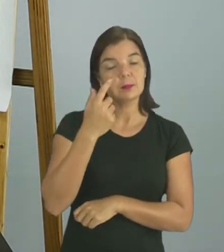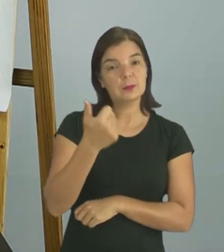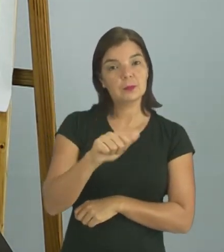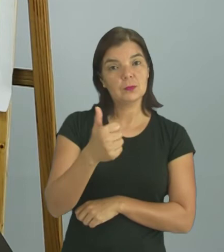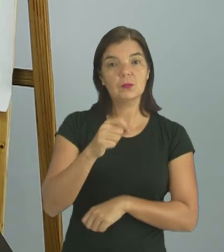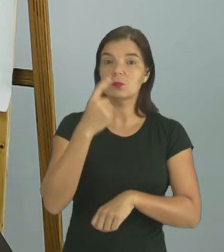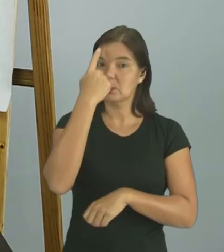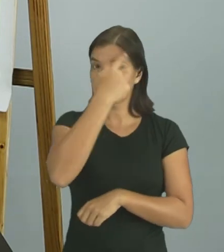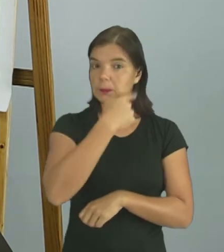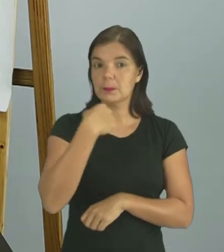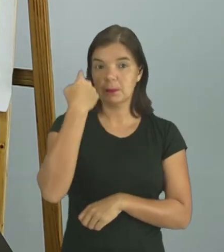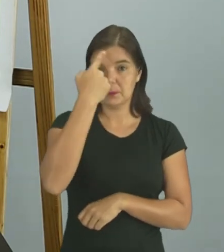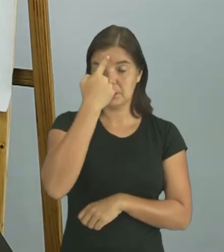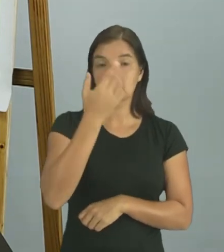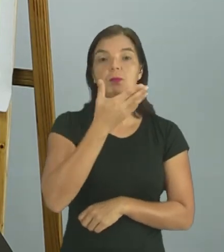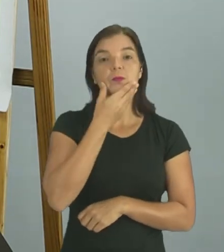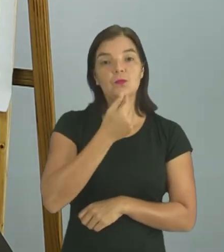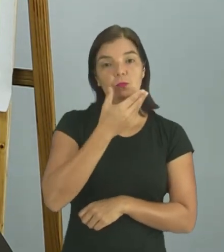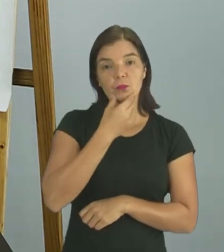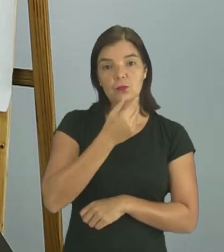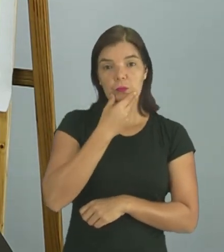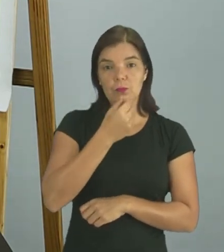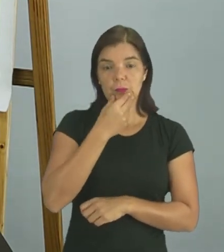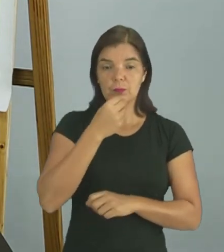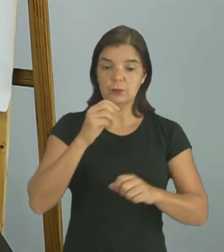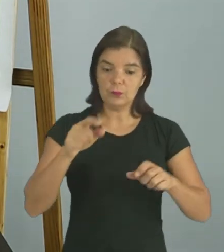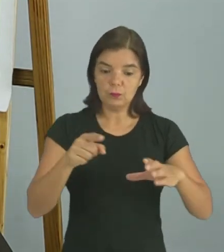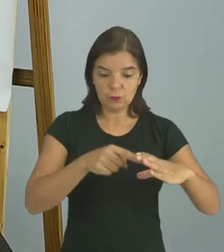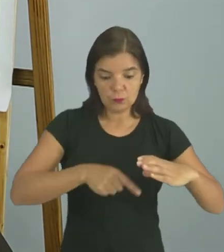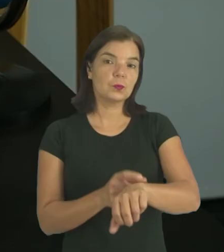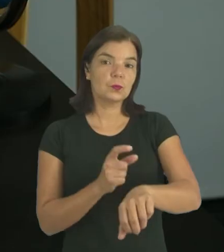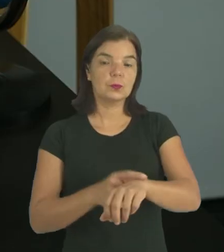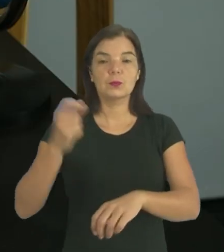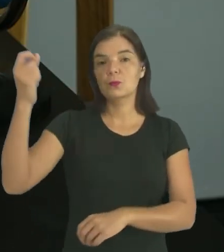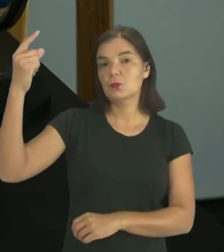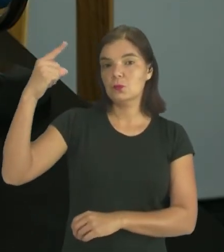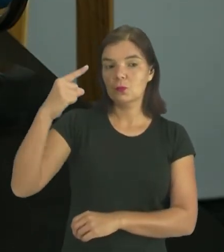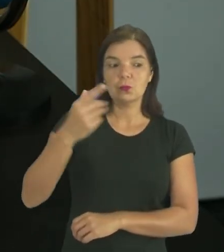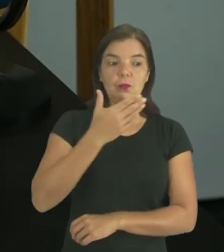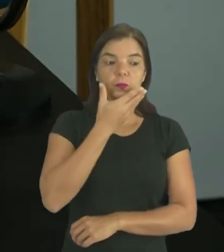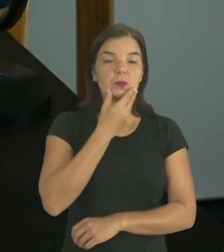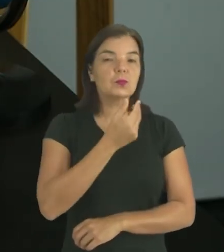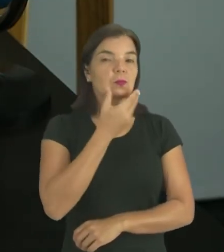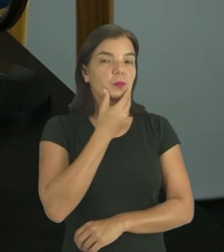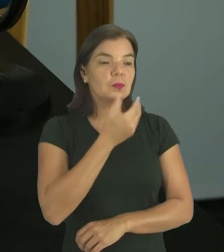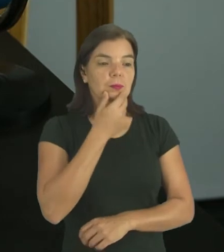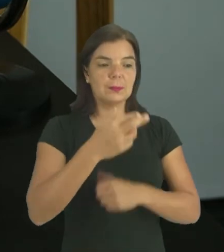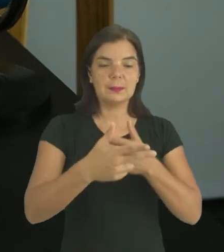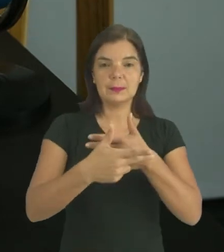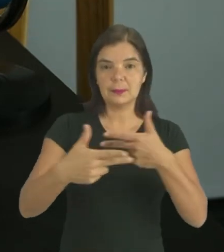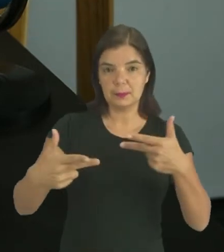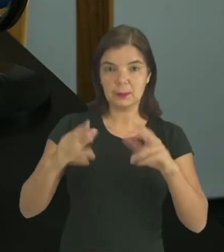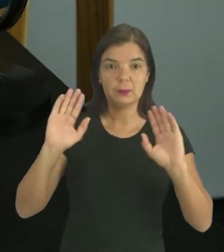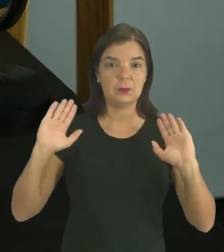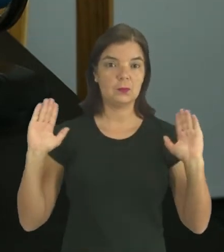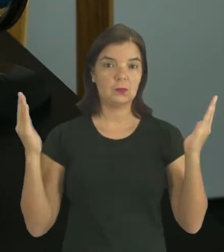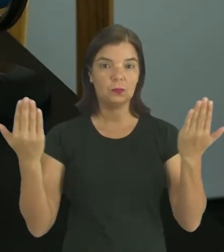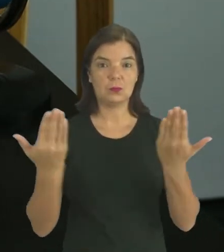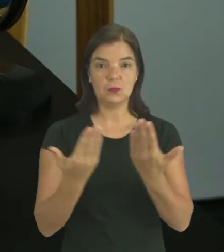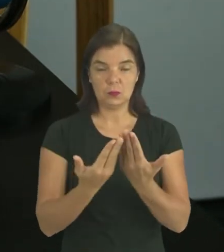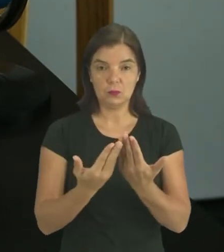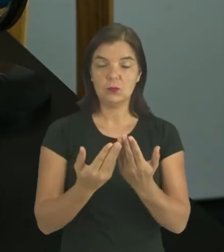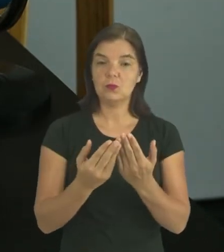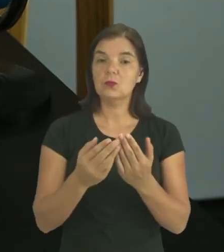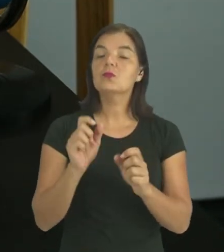com horas. O homem fazia uma placa no chão, o homem coloca os objetos ao redor, com